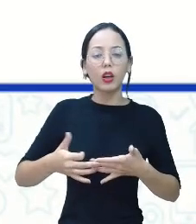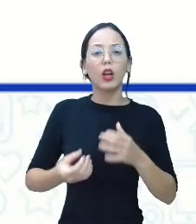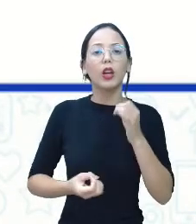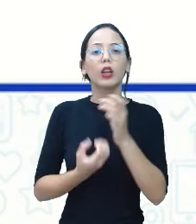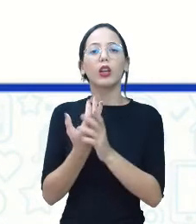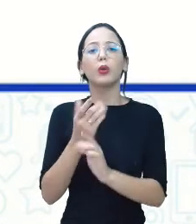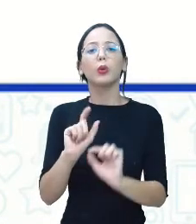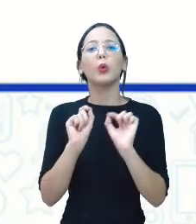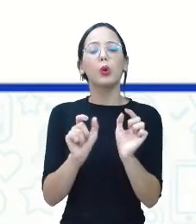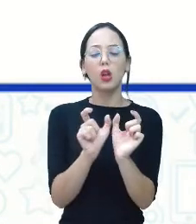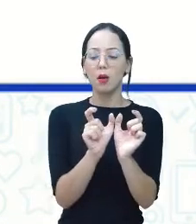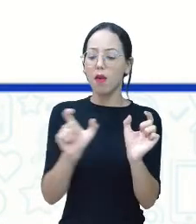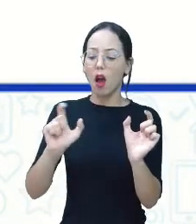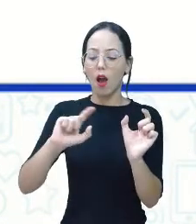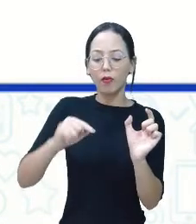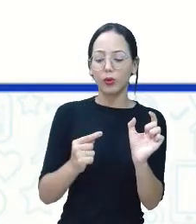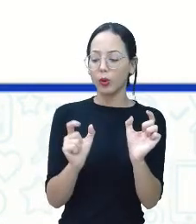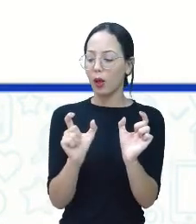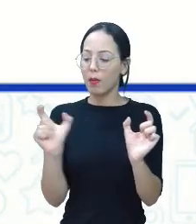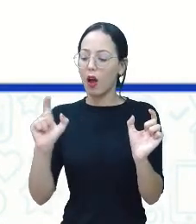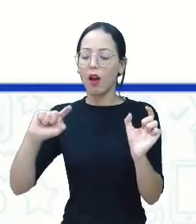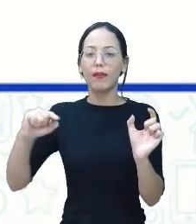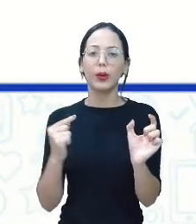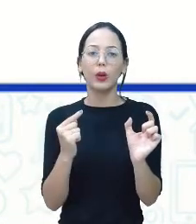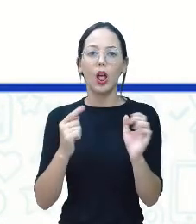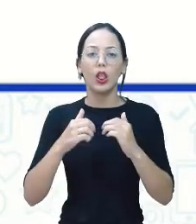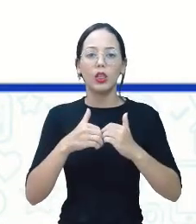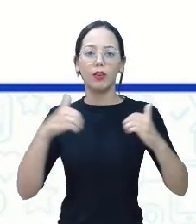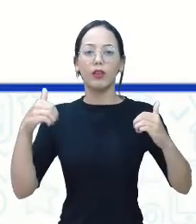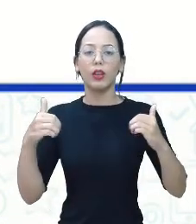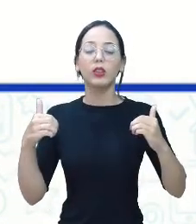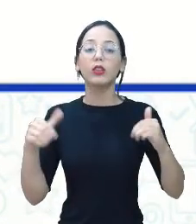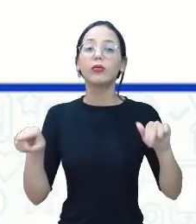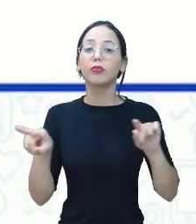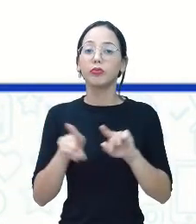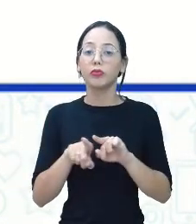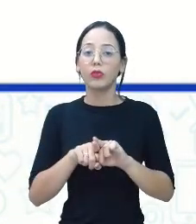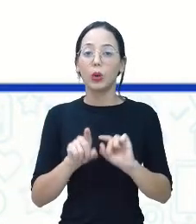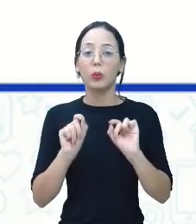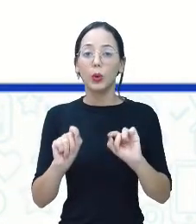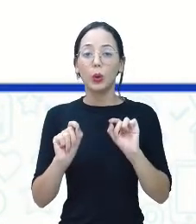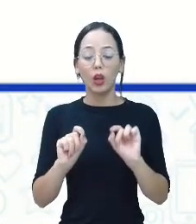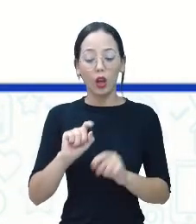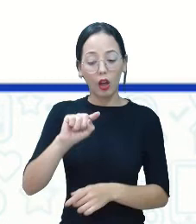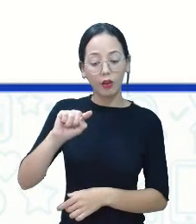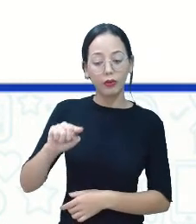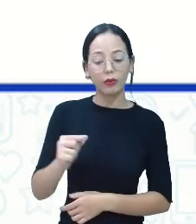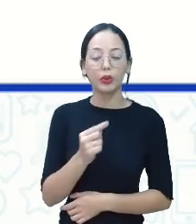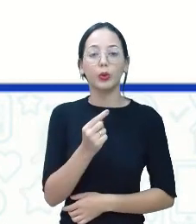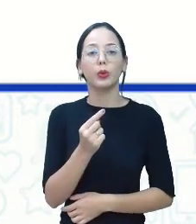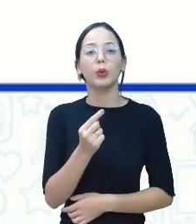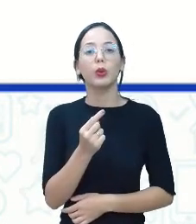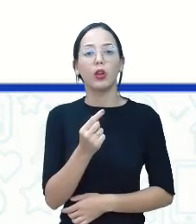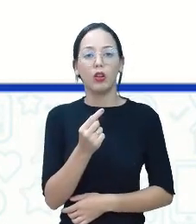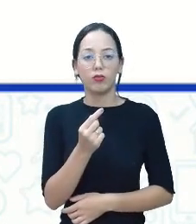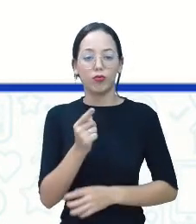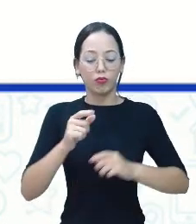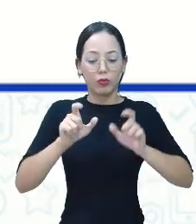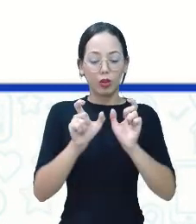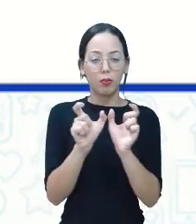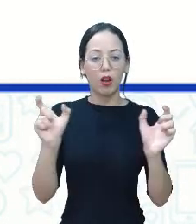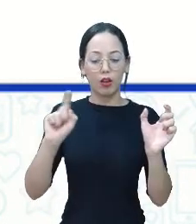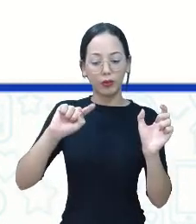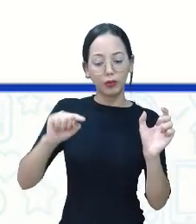uma quebra em relação à oração principal e, consequentemente, a vírgula é isolado